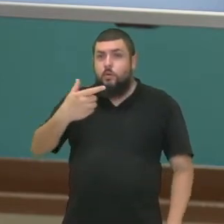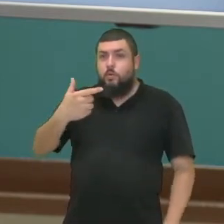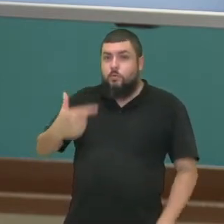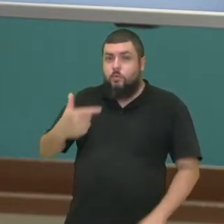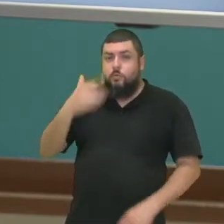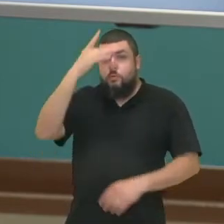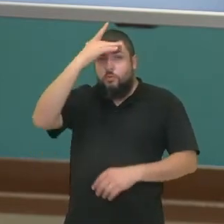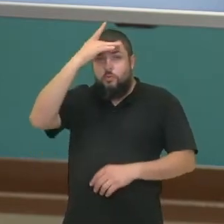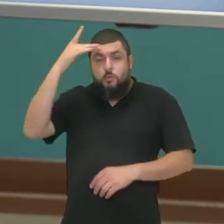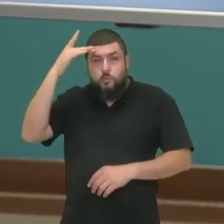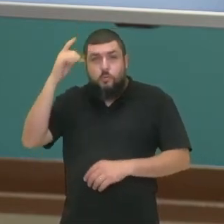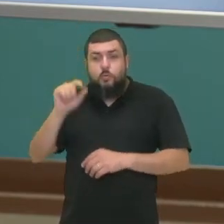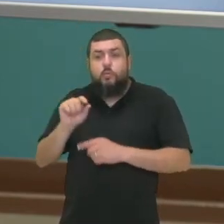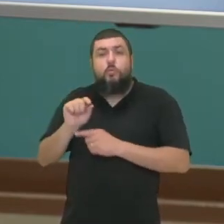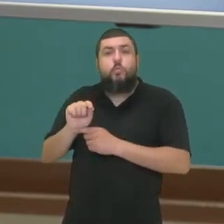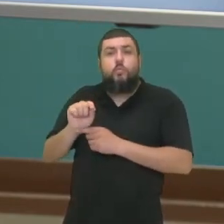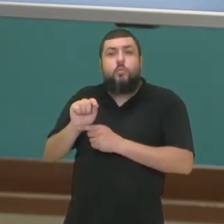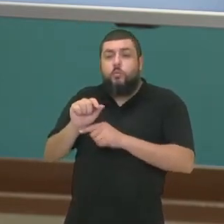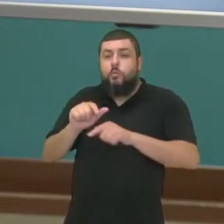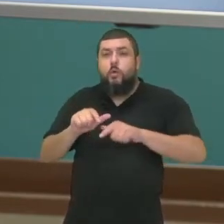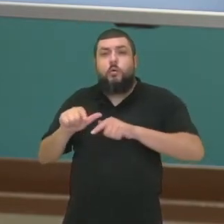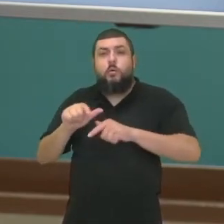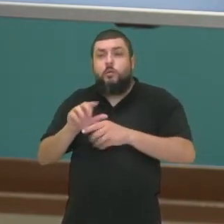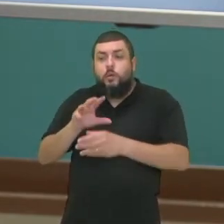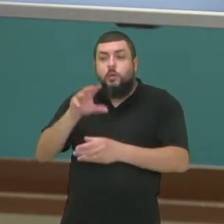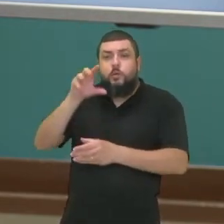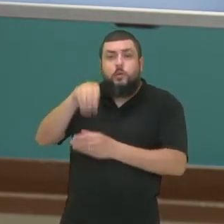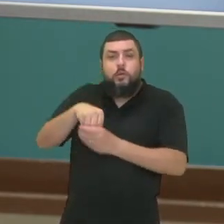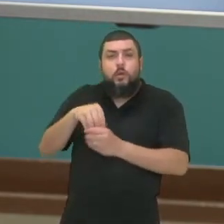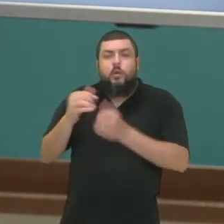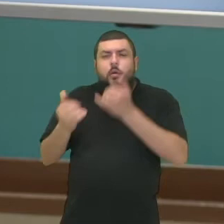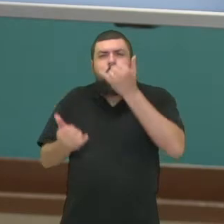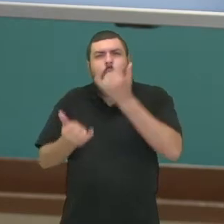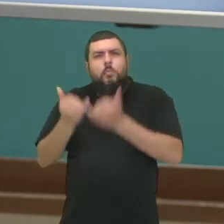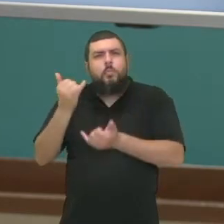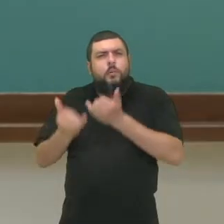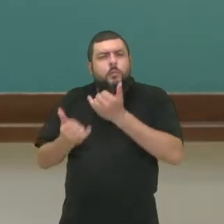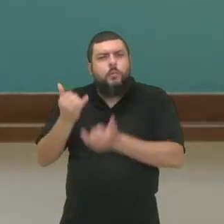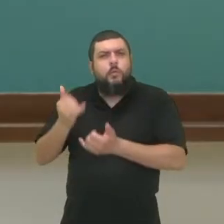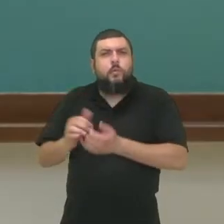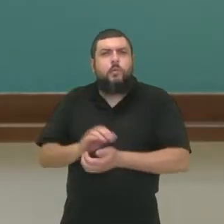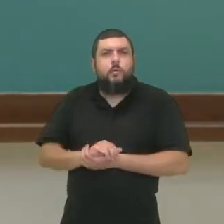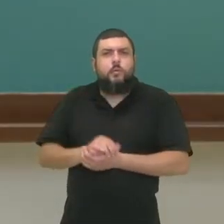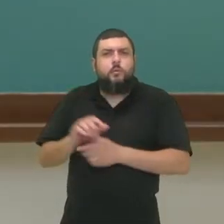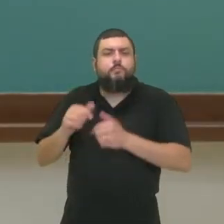análoga, novamente, parecida à escravidão em 2000. Quantas, gente, professor?